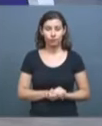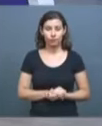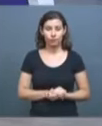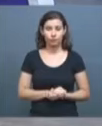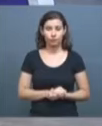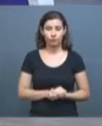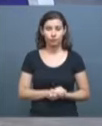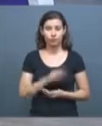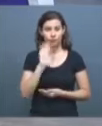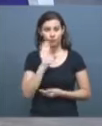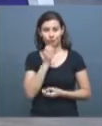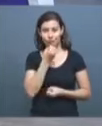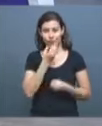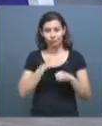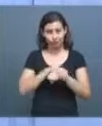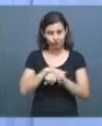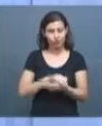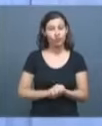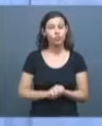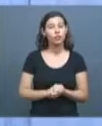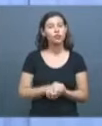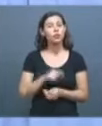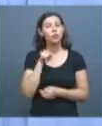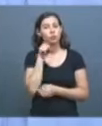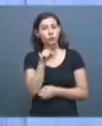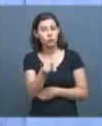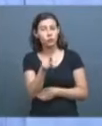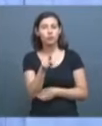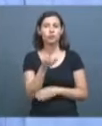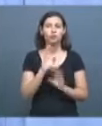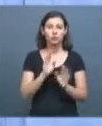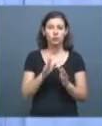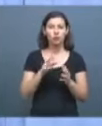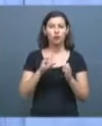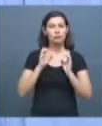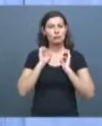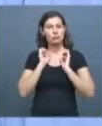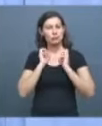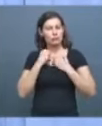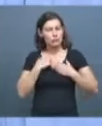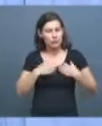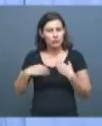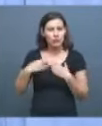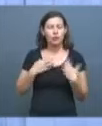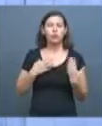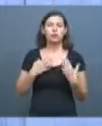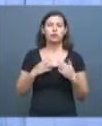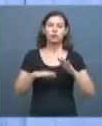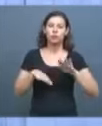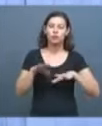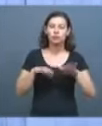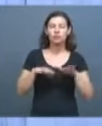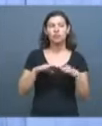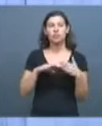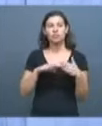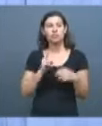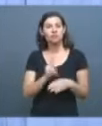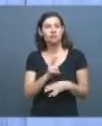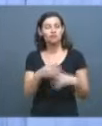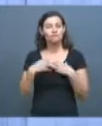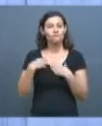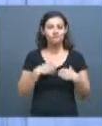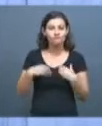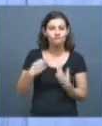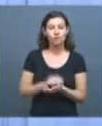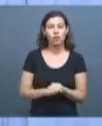Olá, muito boa noite. Você já passou por uma situação de estresse ou se considera constantemente estressado?